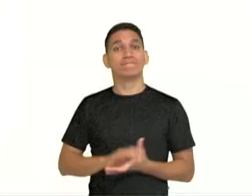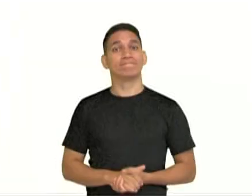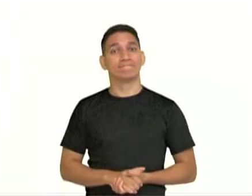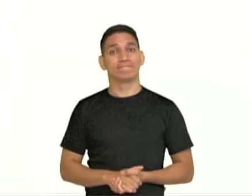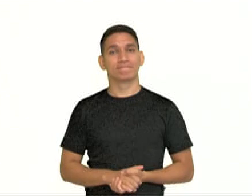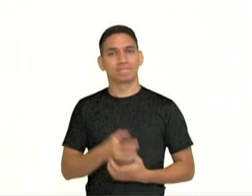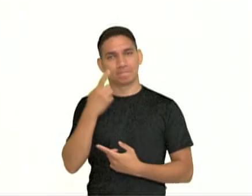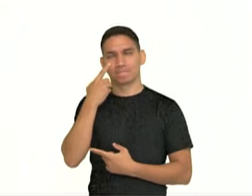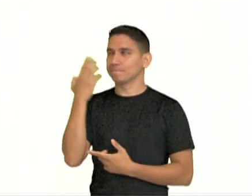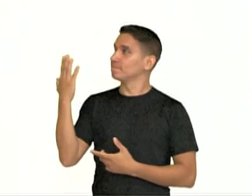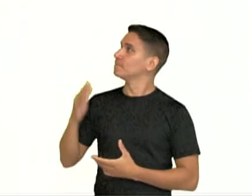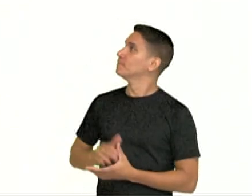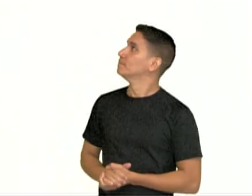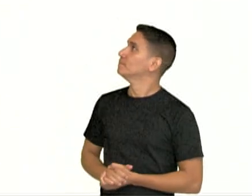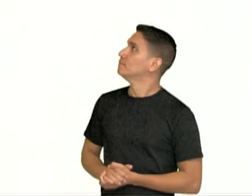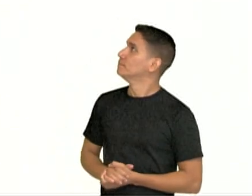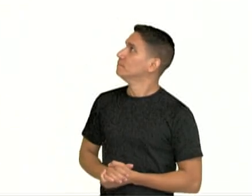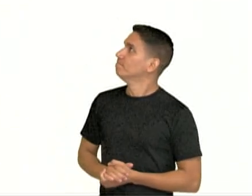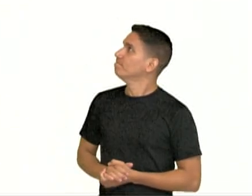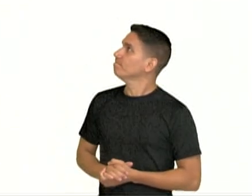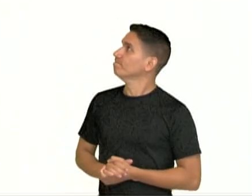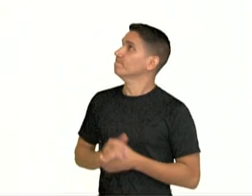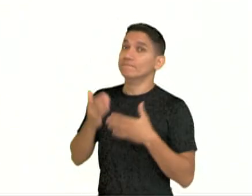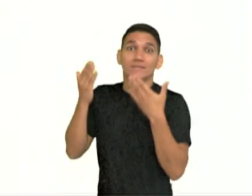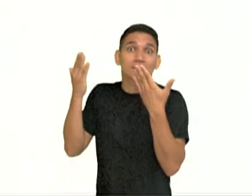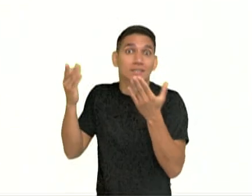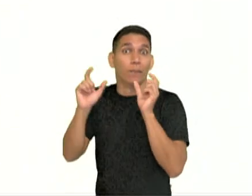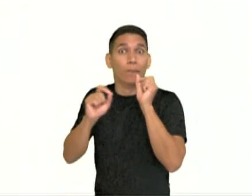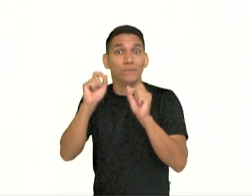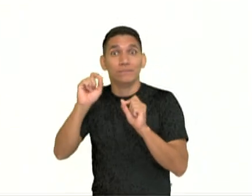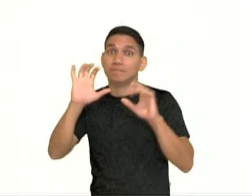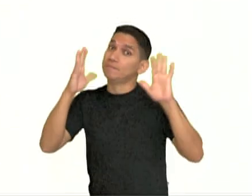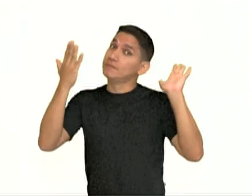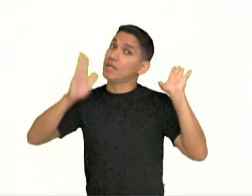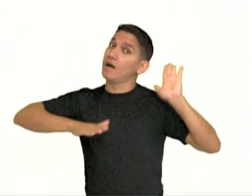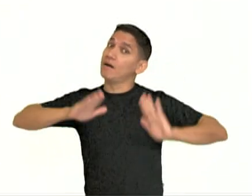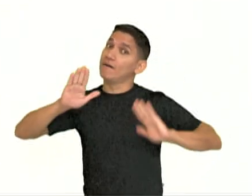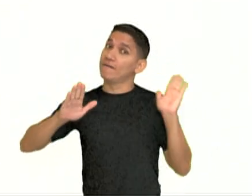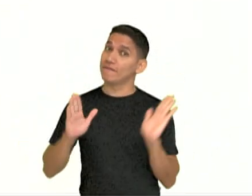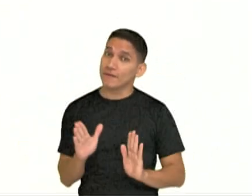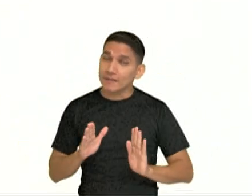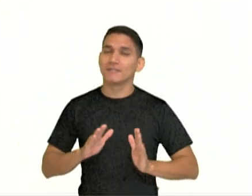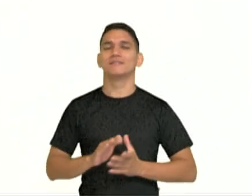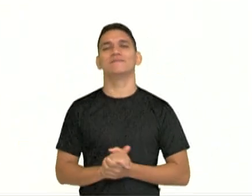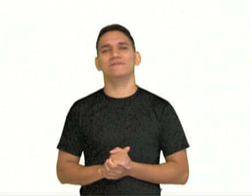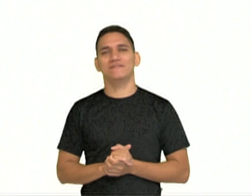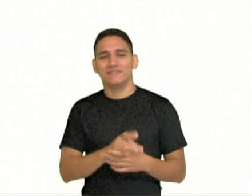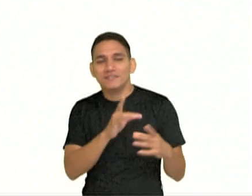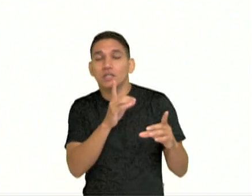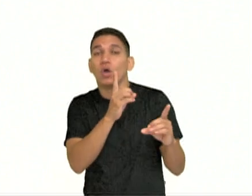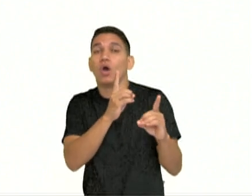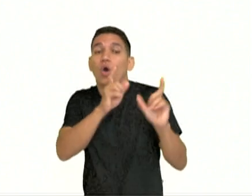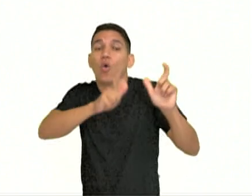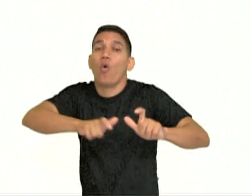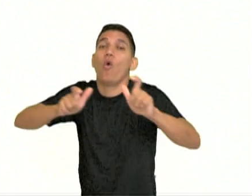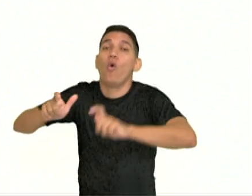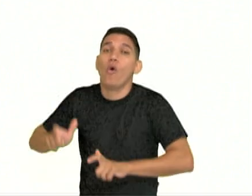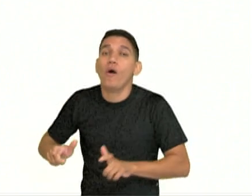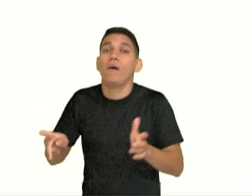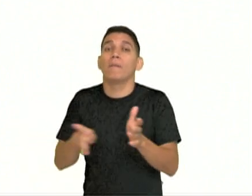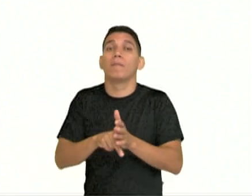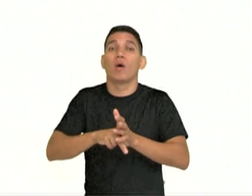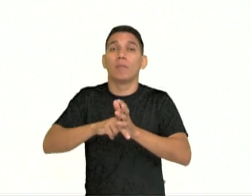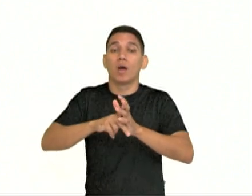Olha lá. Então provavelmente, encontram-se em algum lugar do